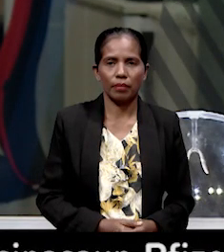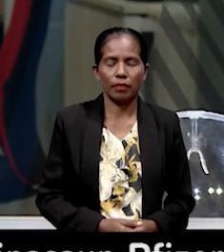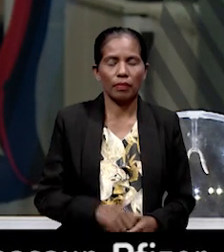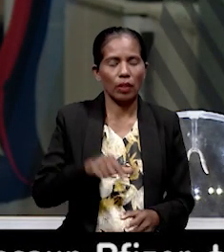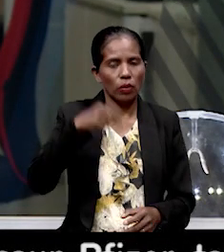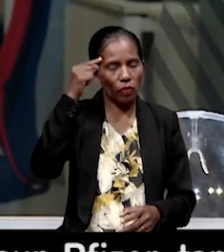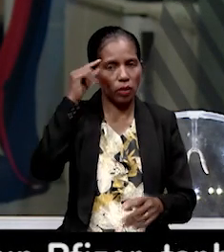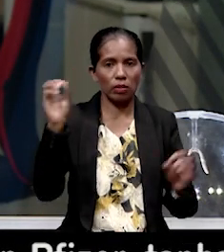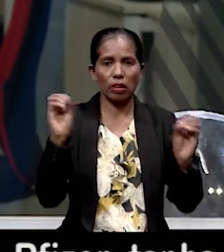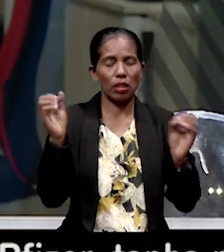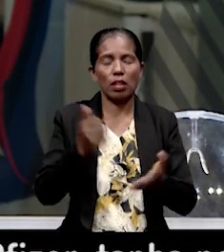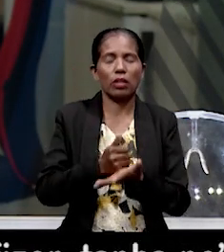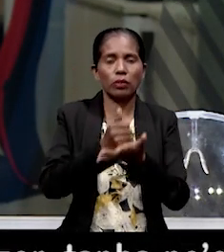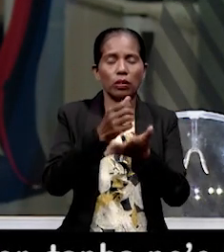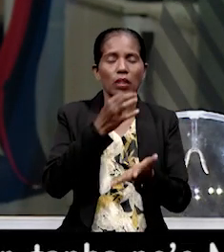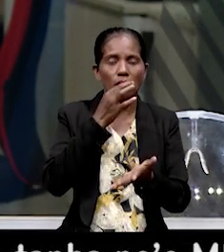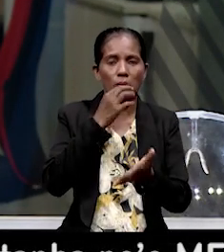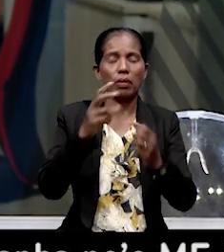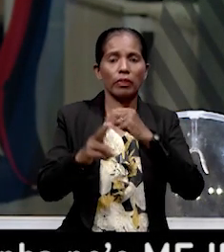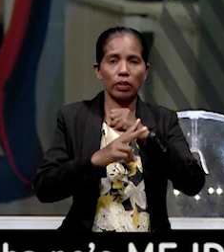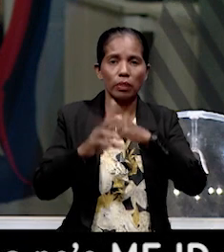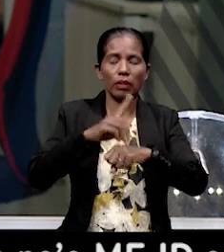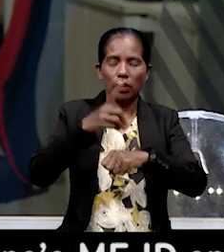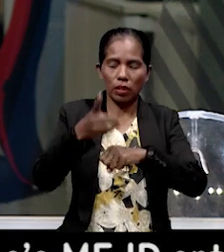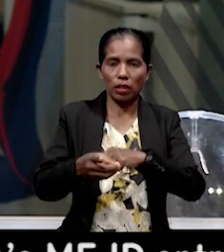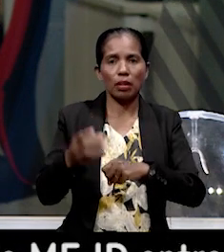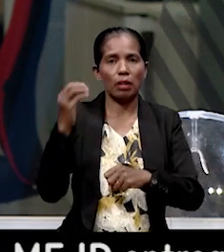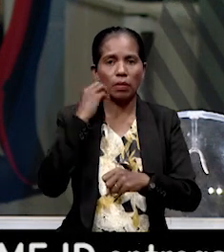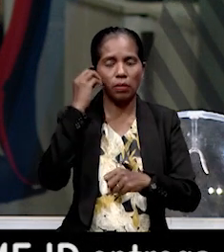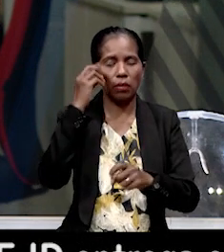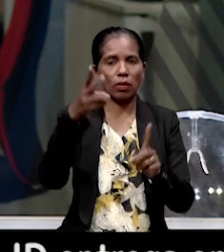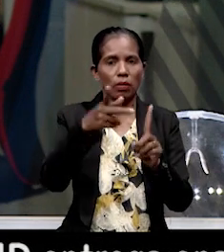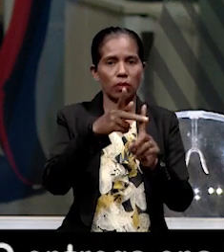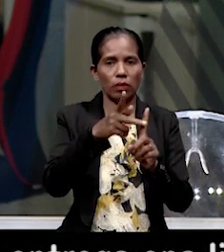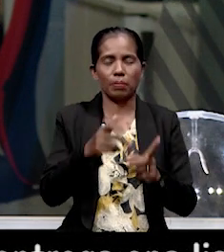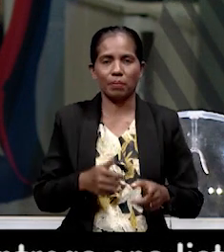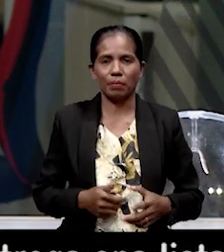Governo sela apoio a Iramba, vítima inundação na Berrela e Acos.